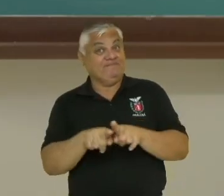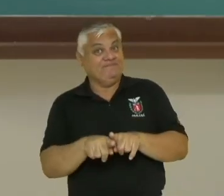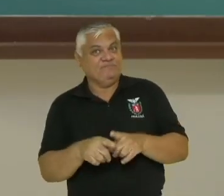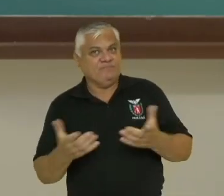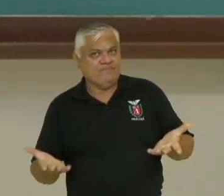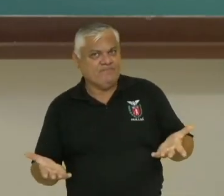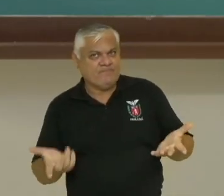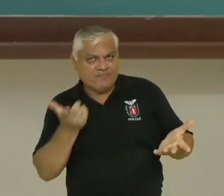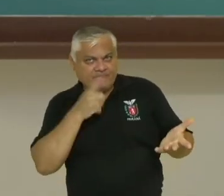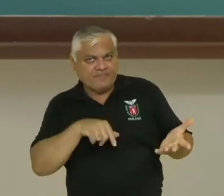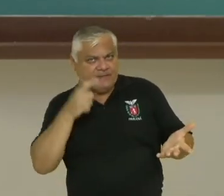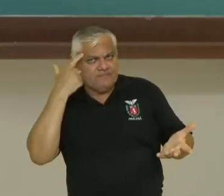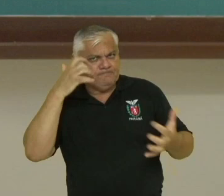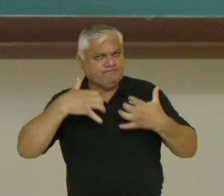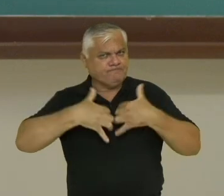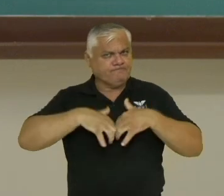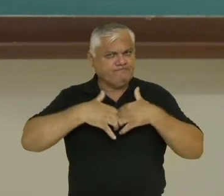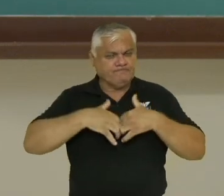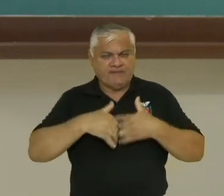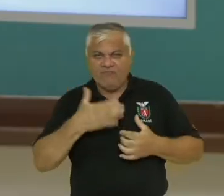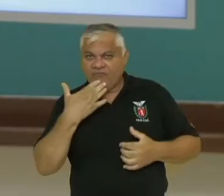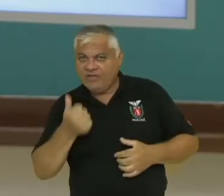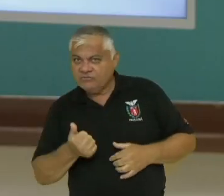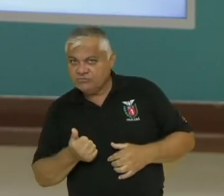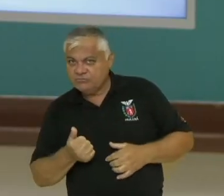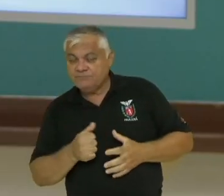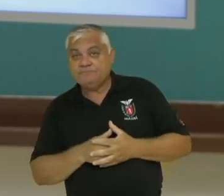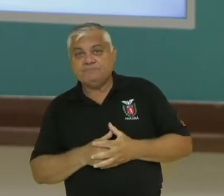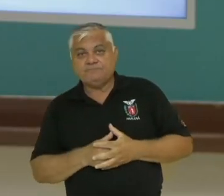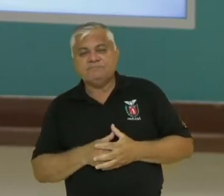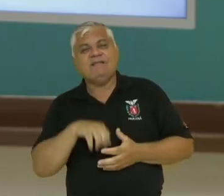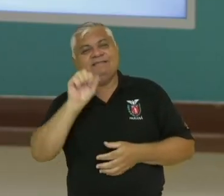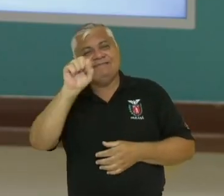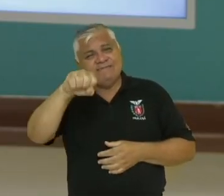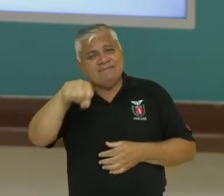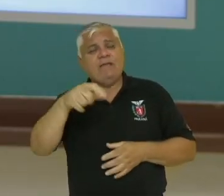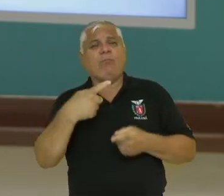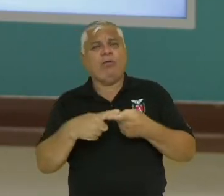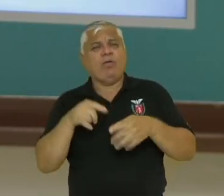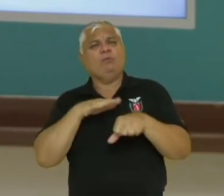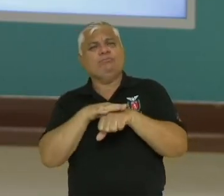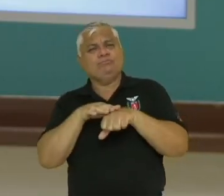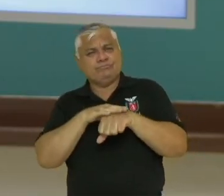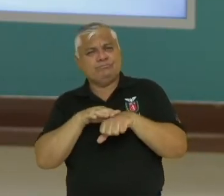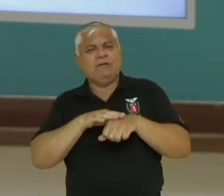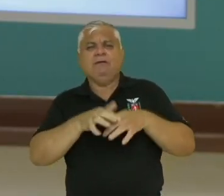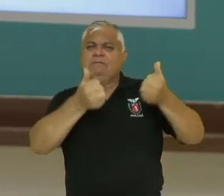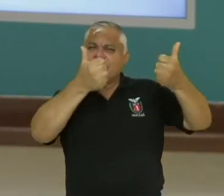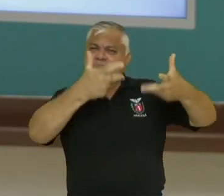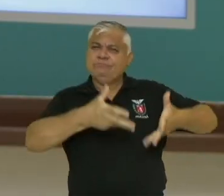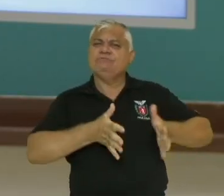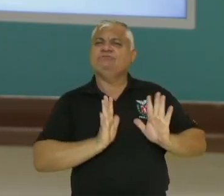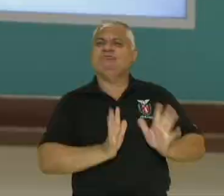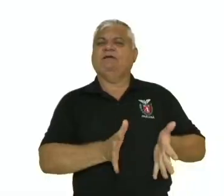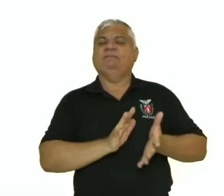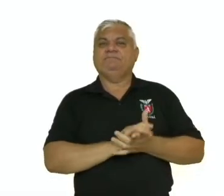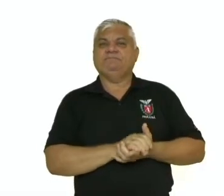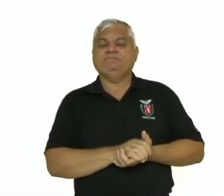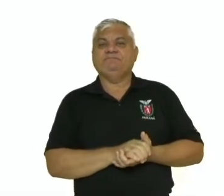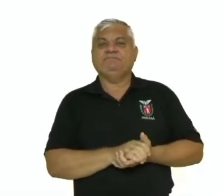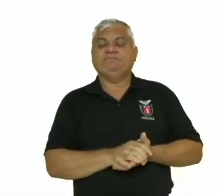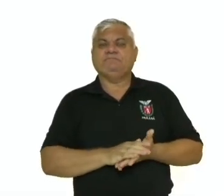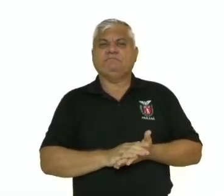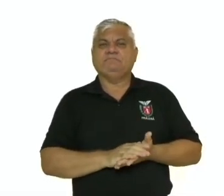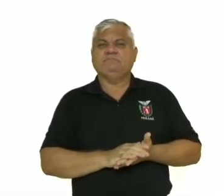Voltamos. E aí? Será que foi fácil essa atividade? Provavelmente sim, porque nós conversamos sobre isso nessa aula. Então,